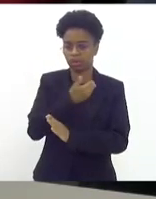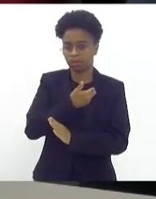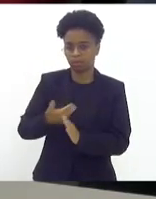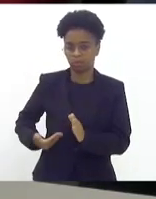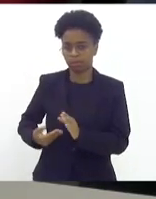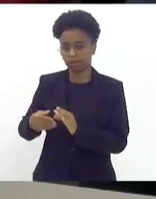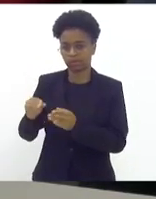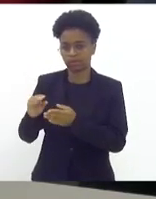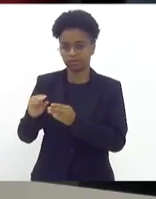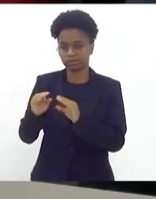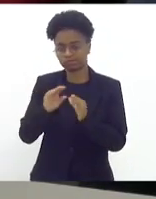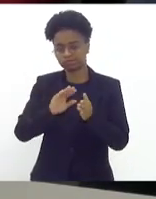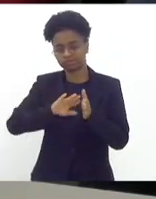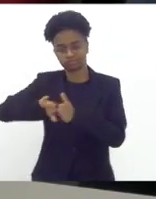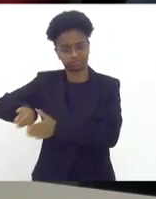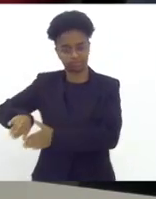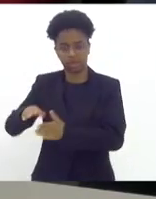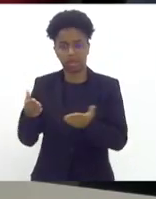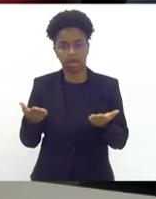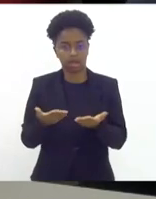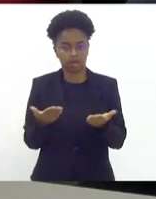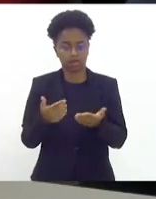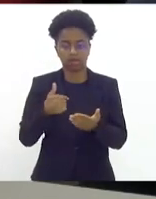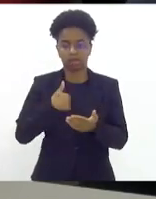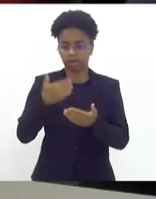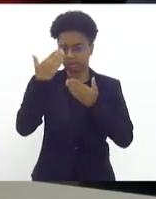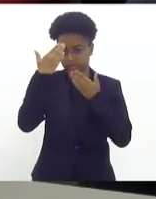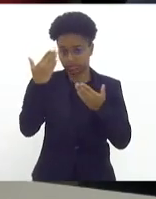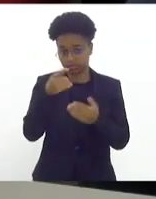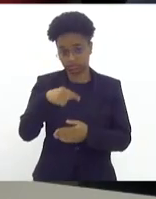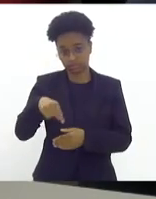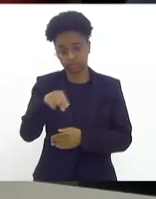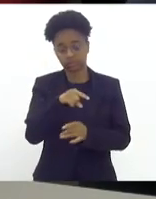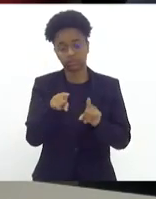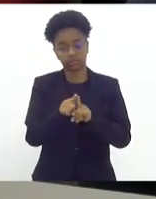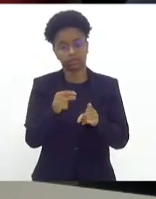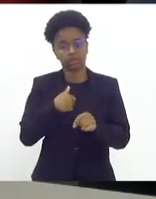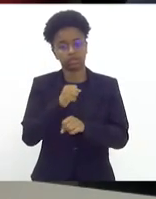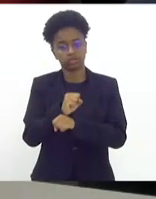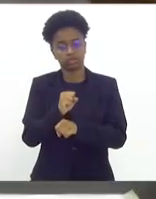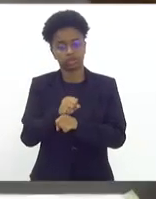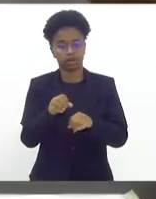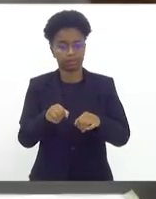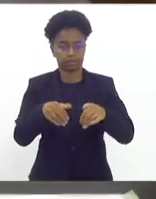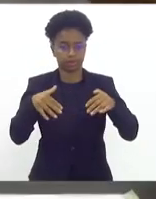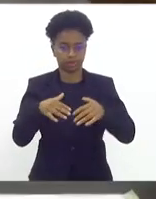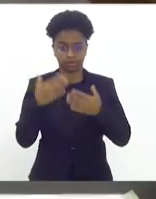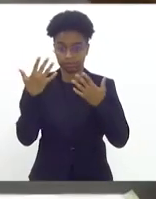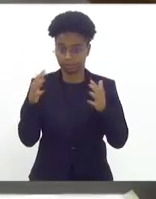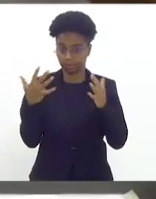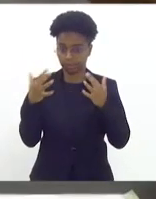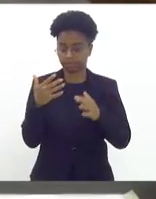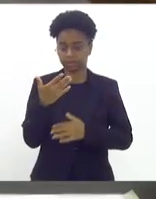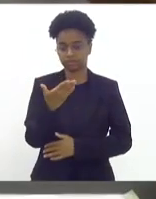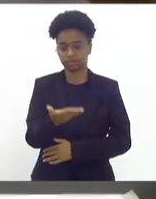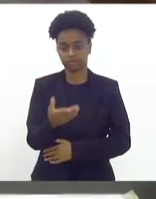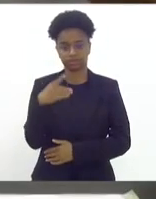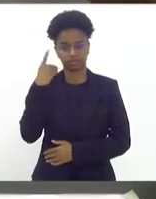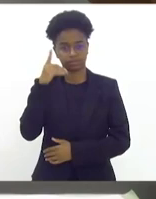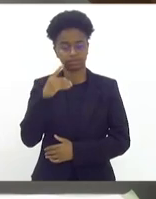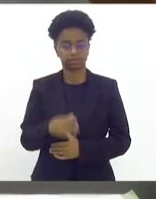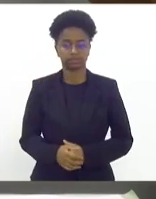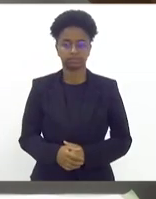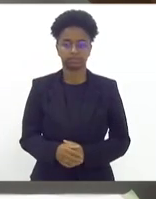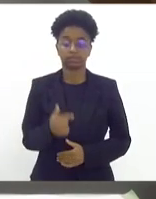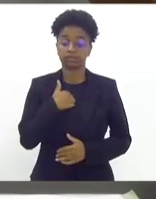desse dever. Então, eu agradeço a todos vocês e vou aguardar aí a plenário. Parabéns, deputado. Eu só